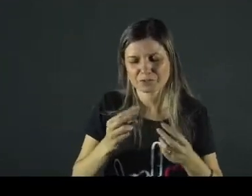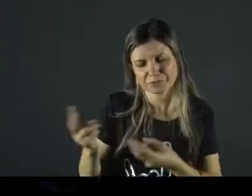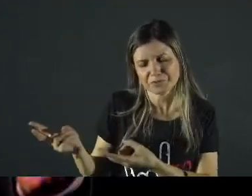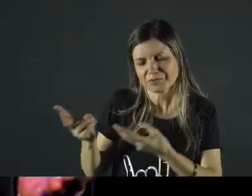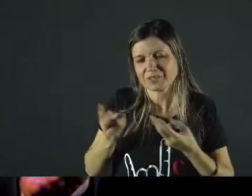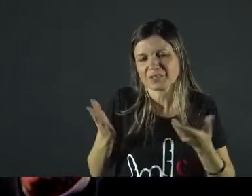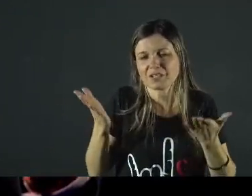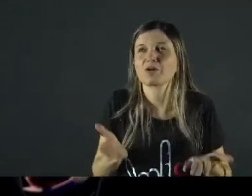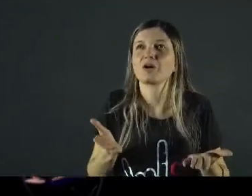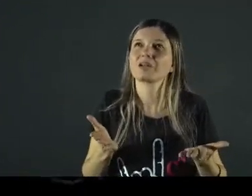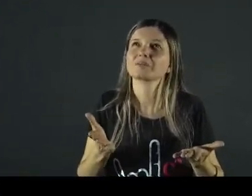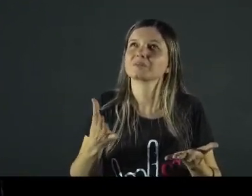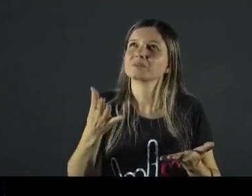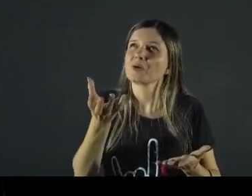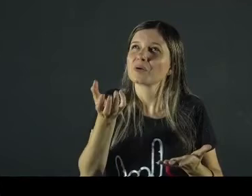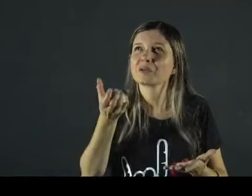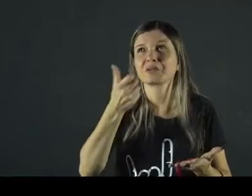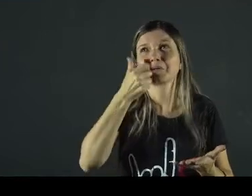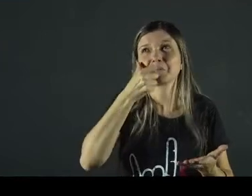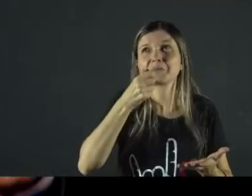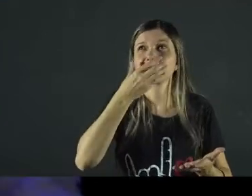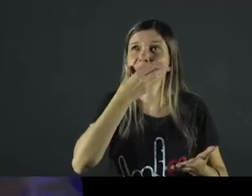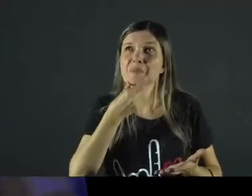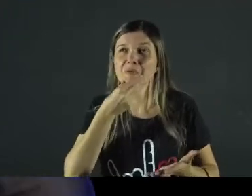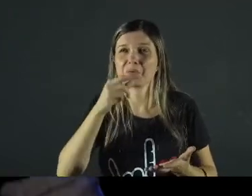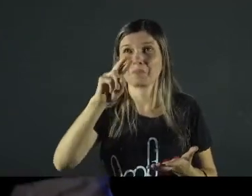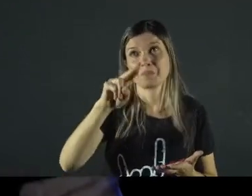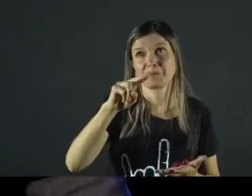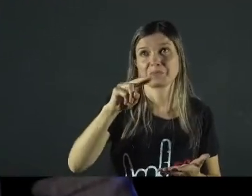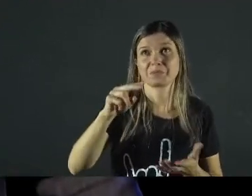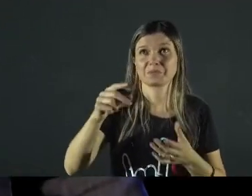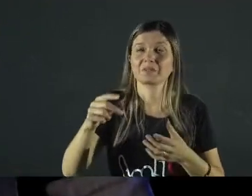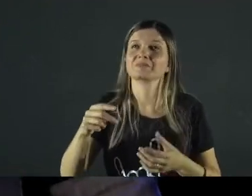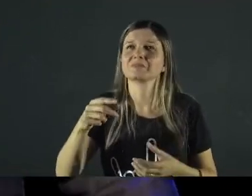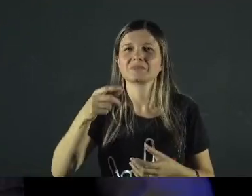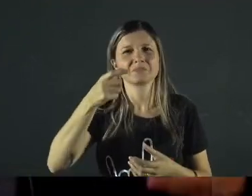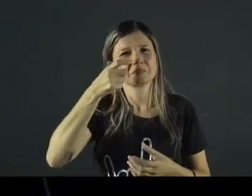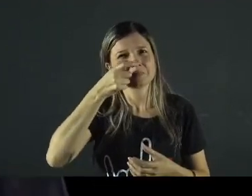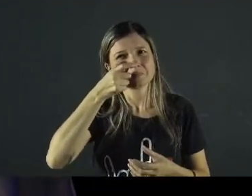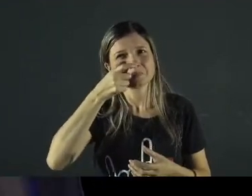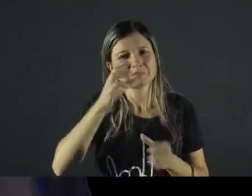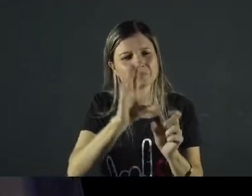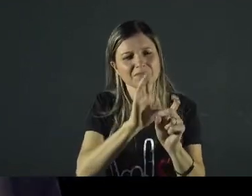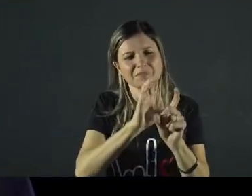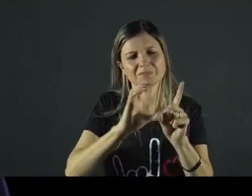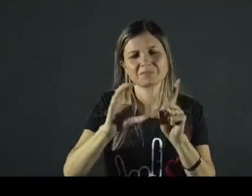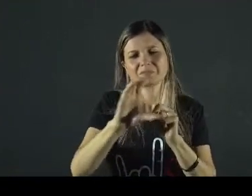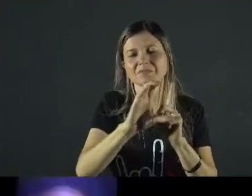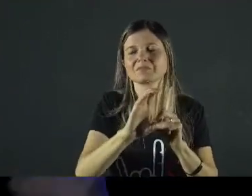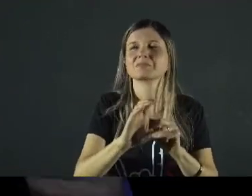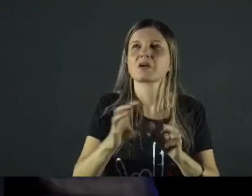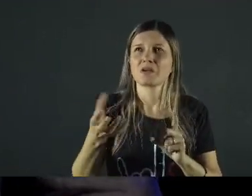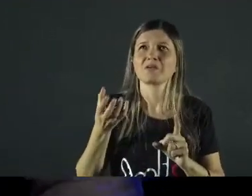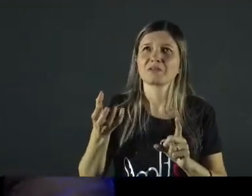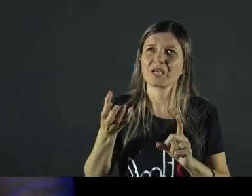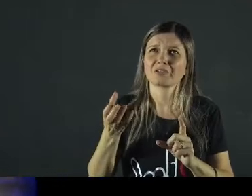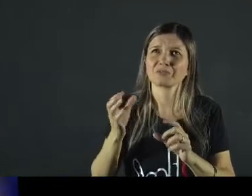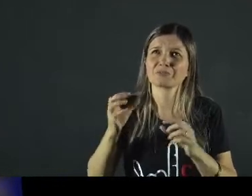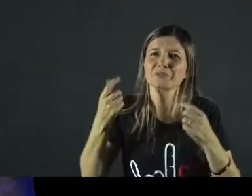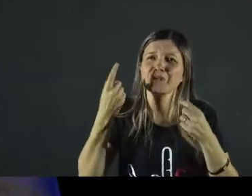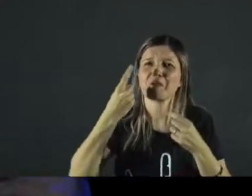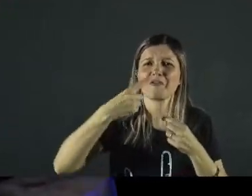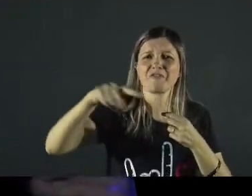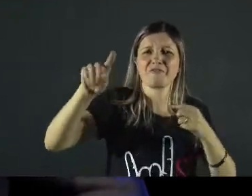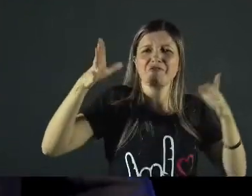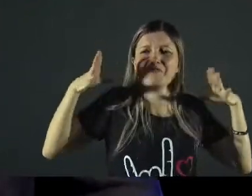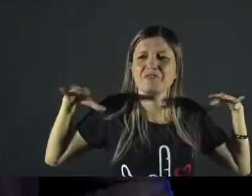irmã, que está participando desse culto. Peço, Deus, que o Senhor entre com providências, que o Senhor envie anjos